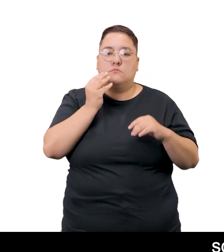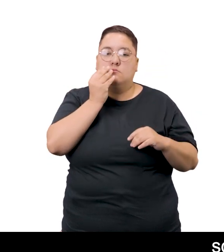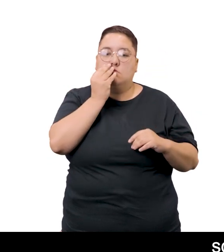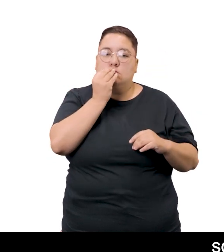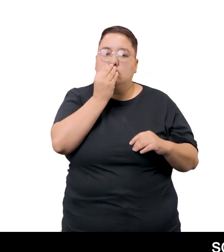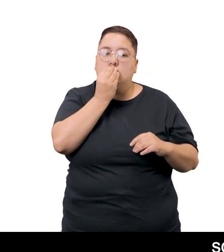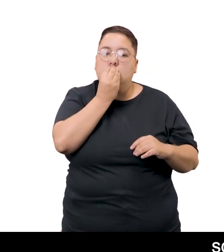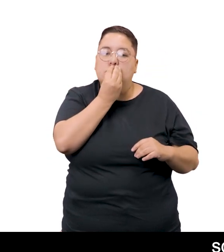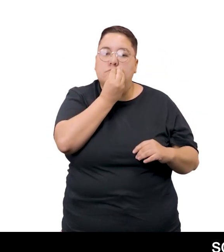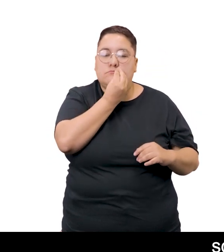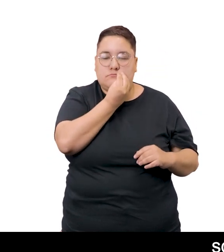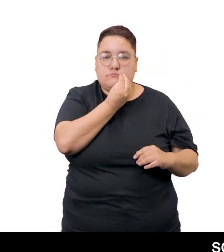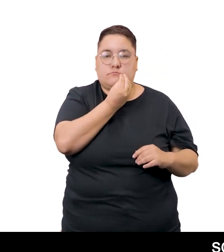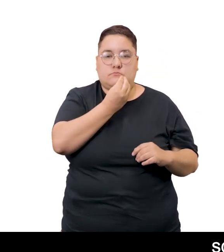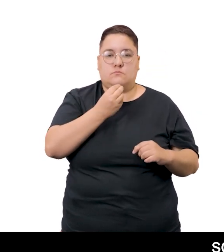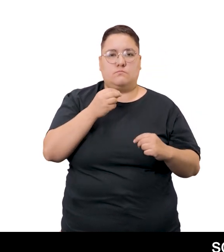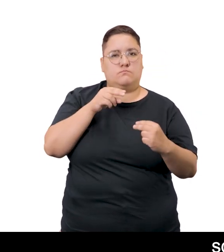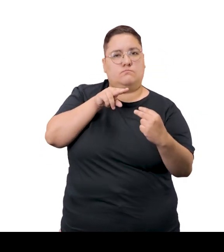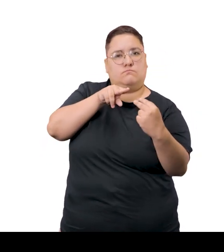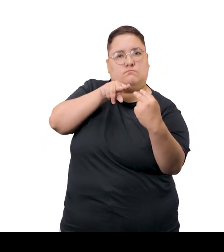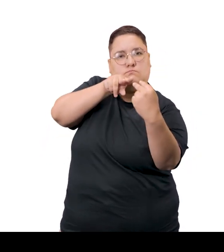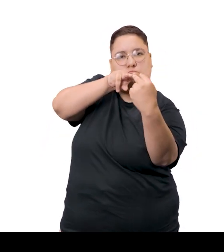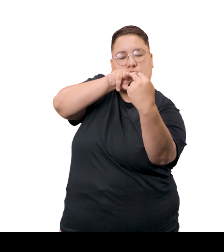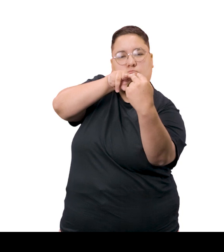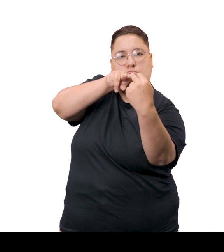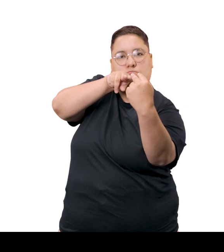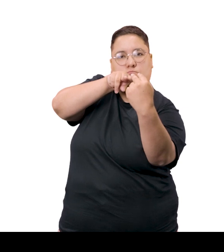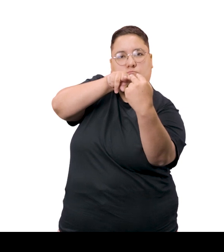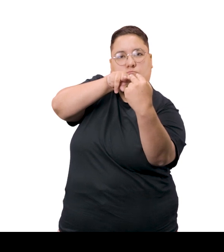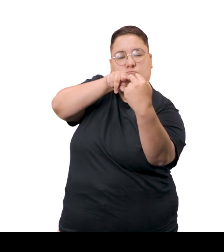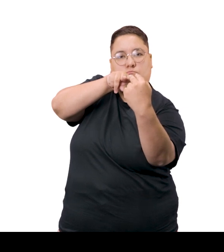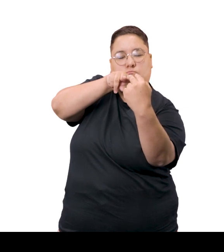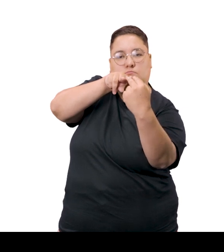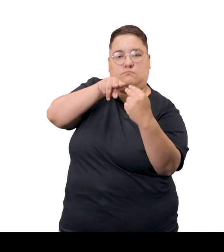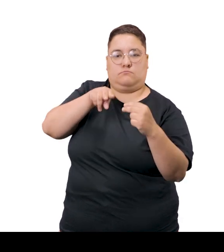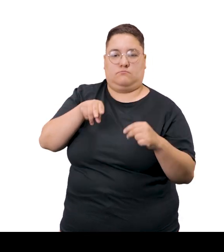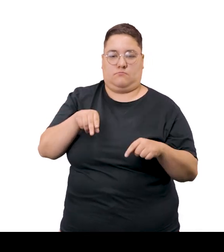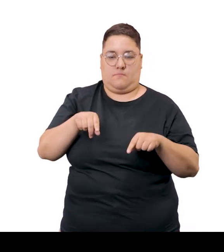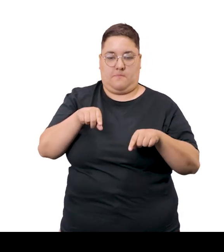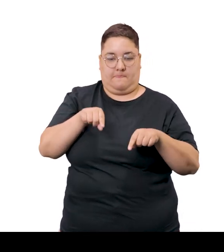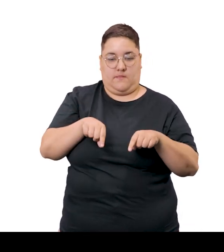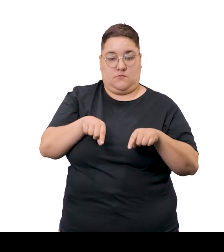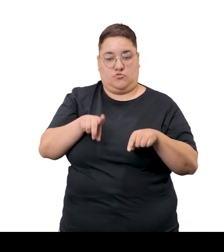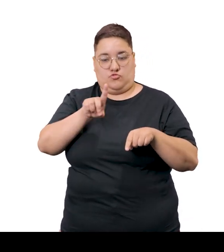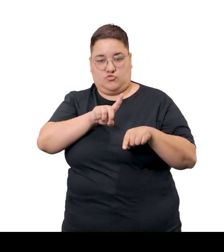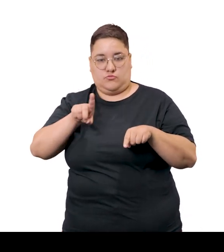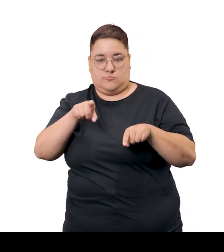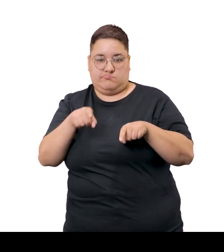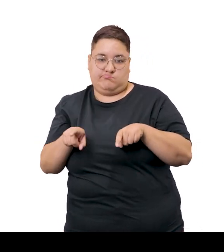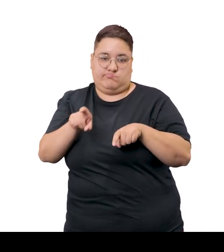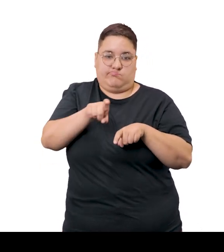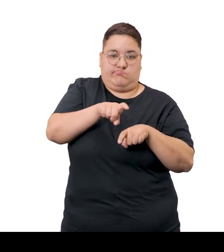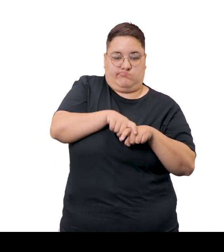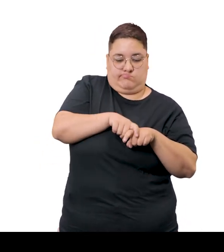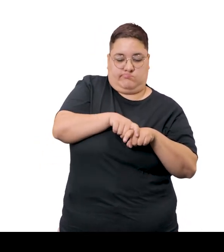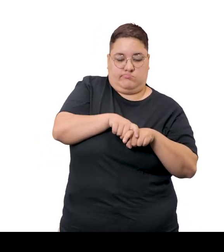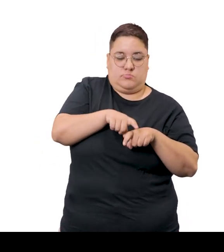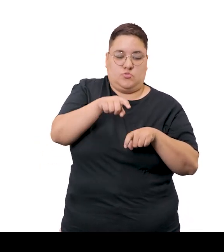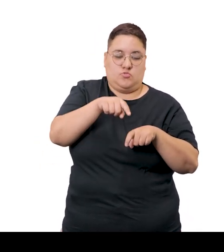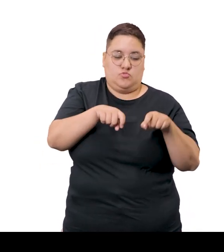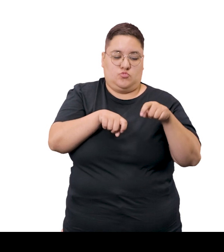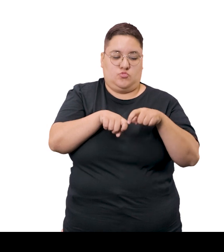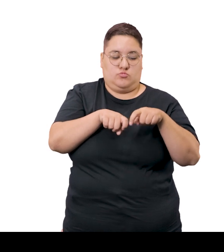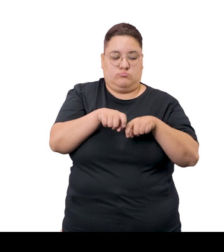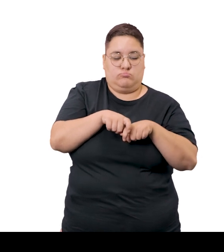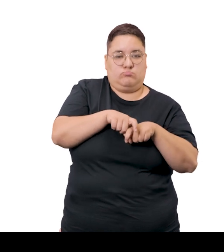e uma penugem sobre o lábio superior. Olha fixamente para a câmera. Perna direita cruzada sobre a esquerda